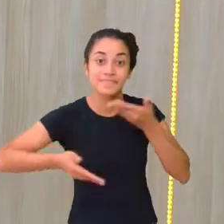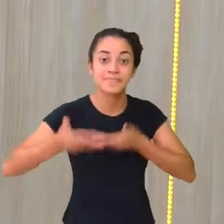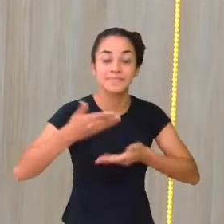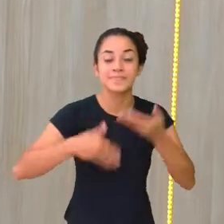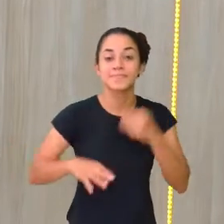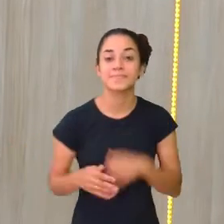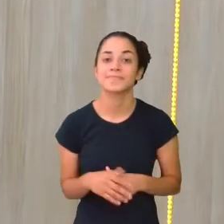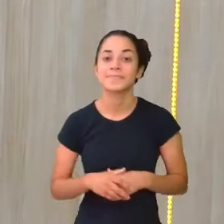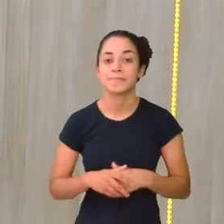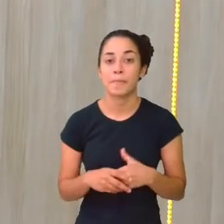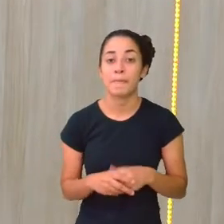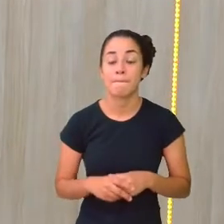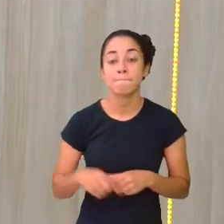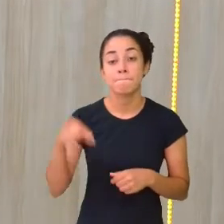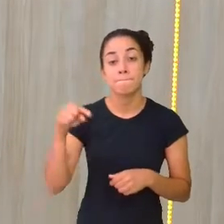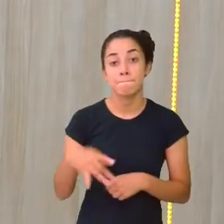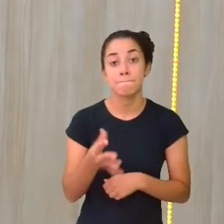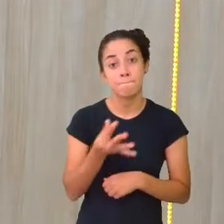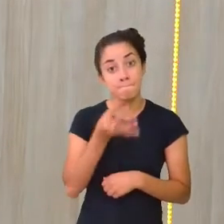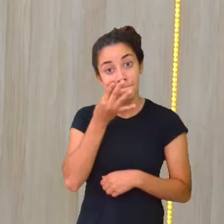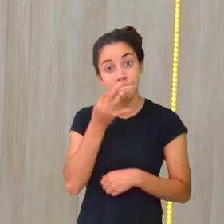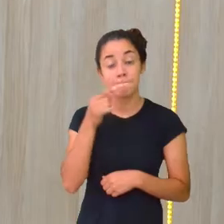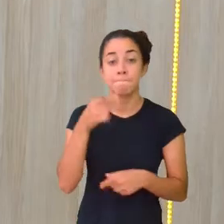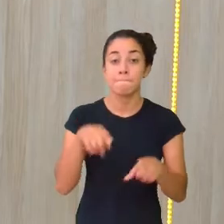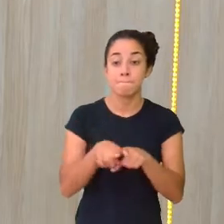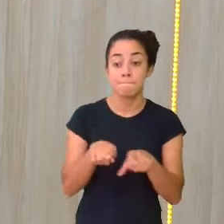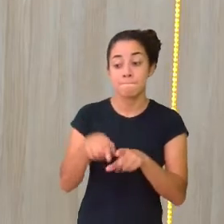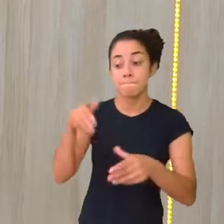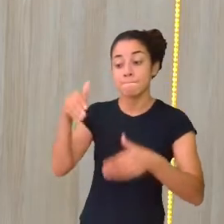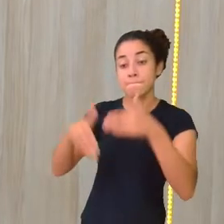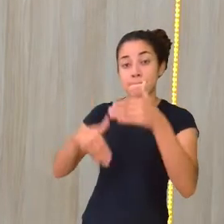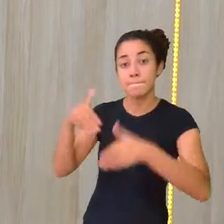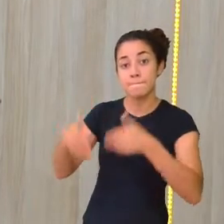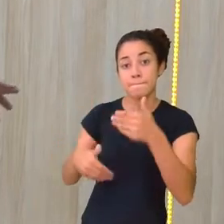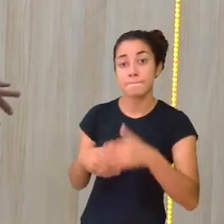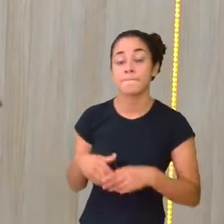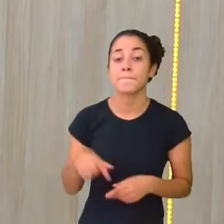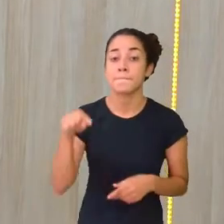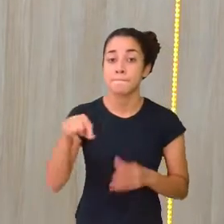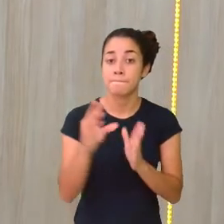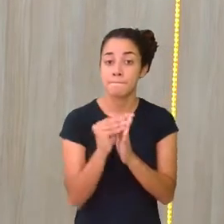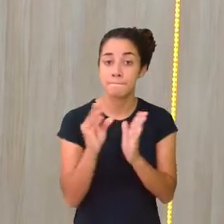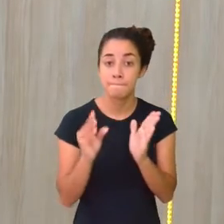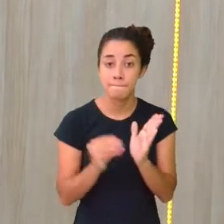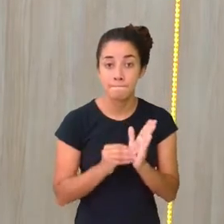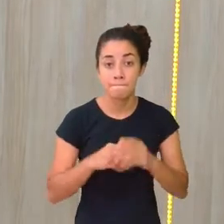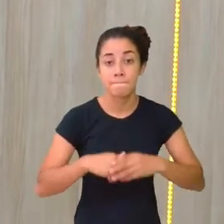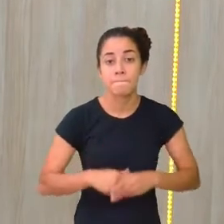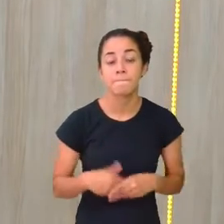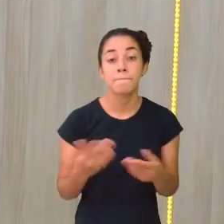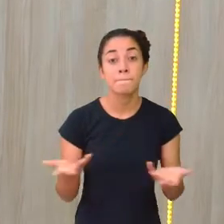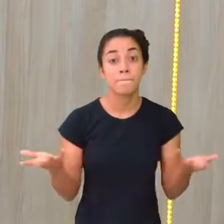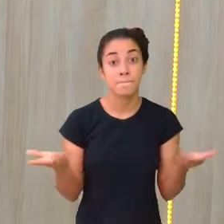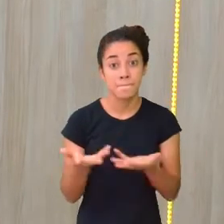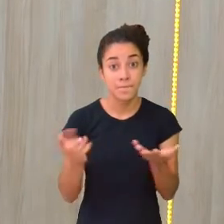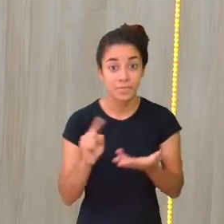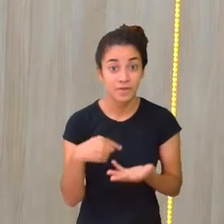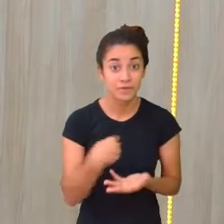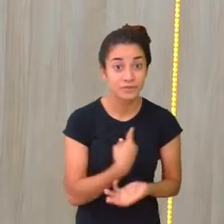simultaneamente com a nossa aula, interagir aqui, ó, com o nosso conteúdo. E quem vai estar